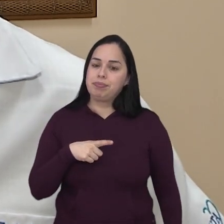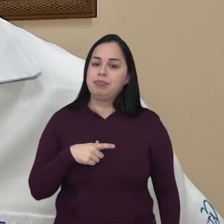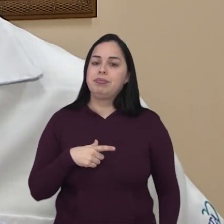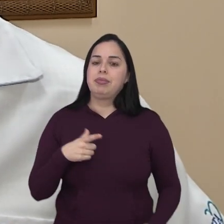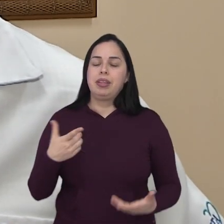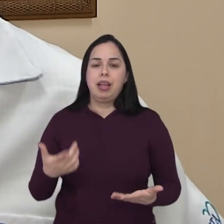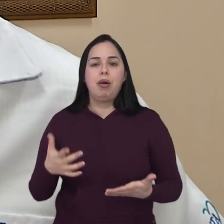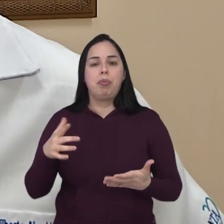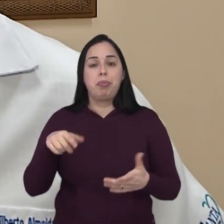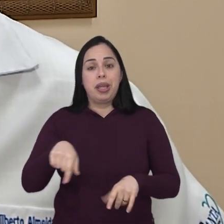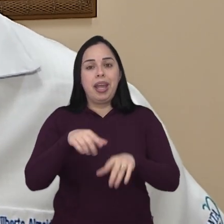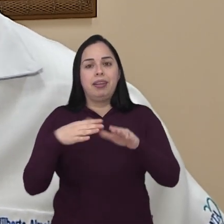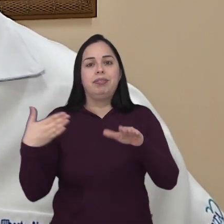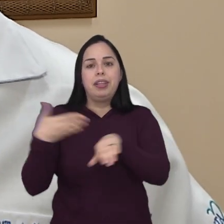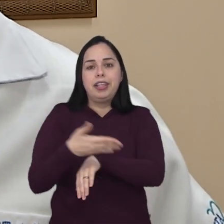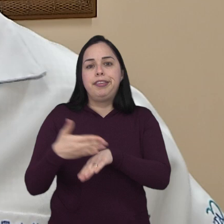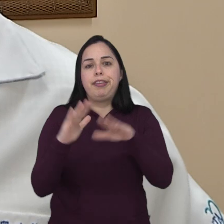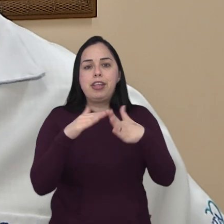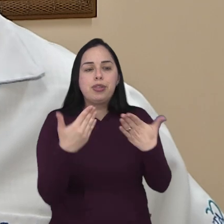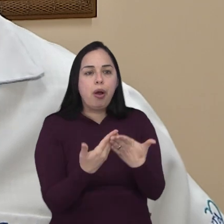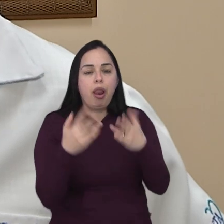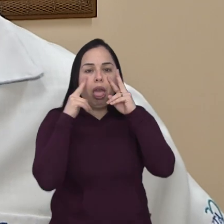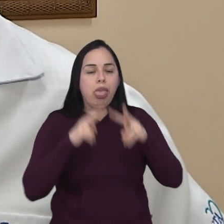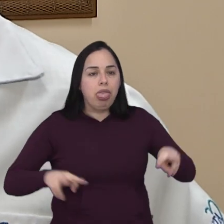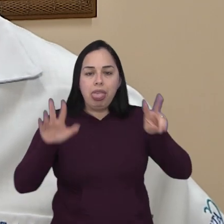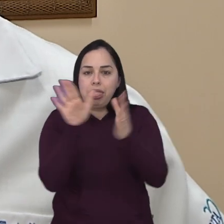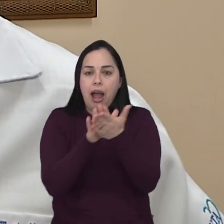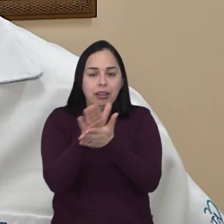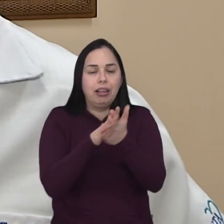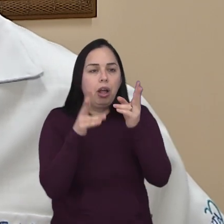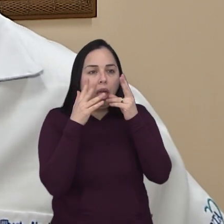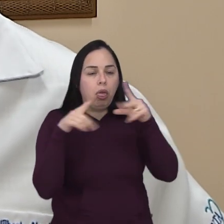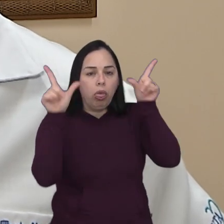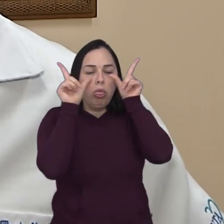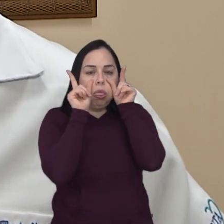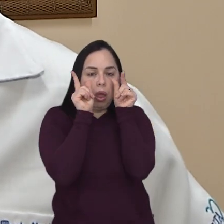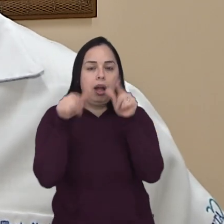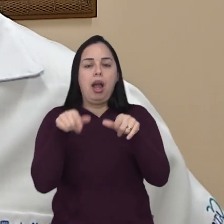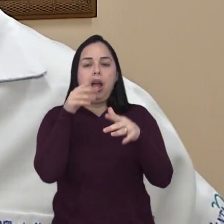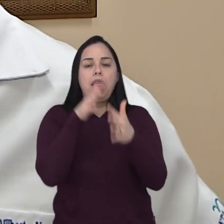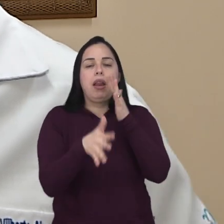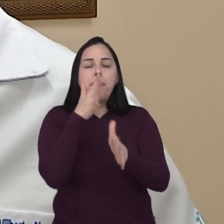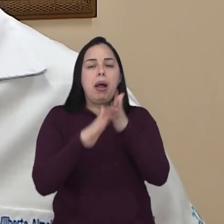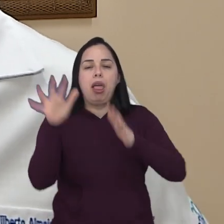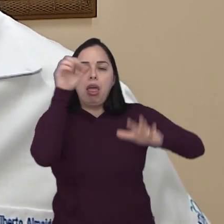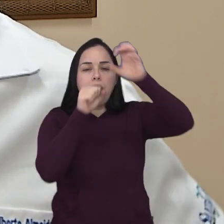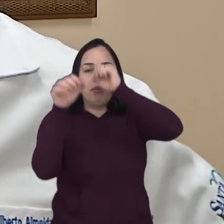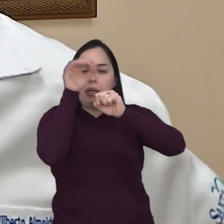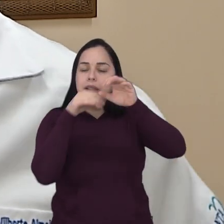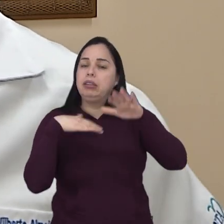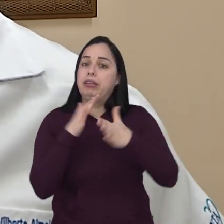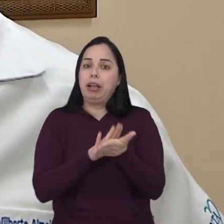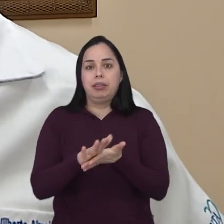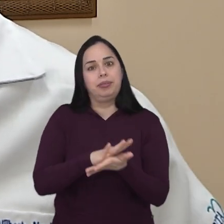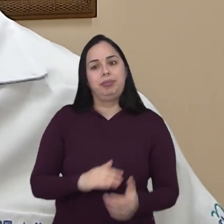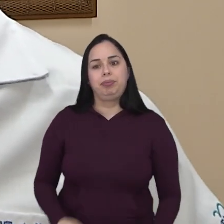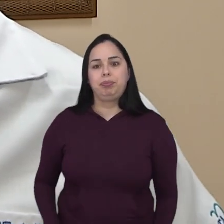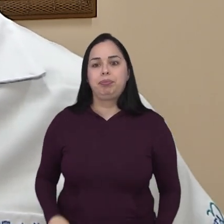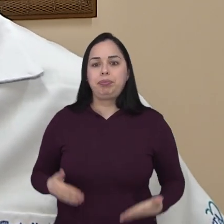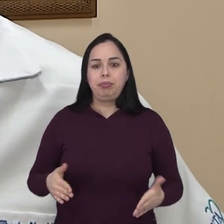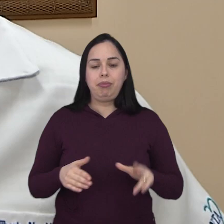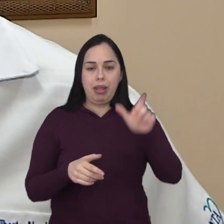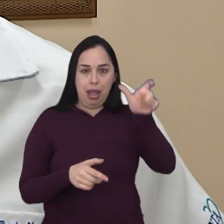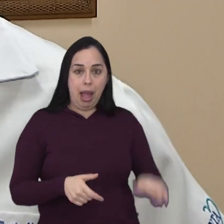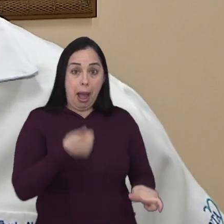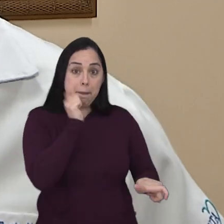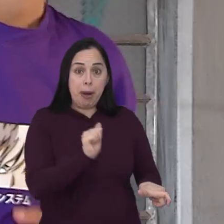trazer consequências, né? A dificuldade no aprendizado para uma criança ao longo da vida pode trazer resultados bem